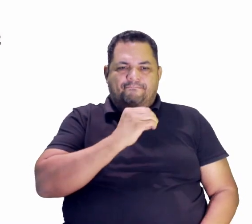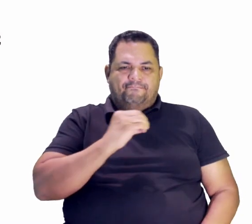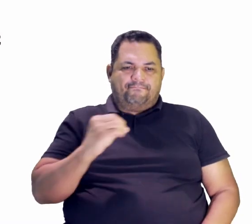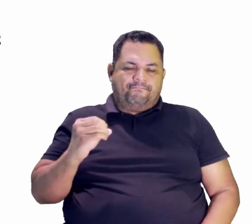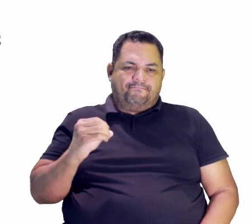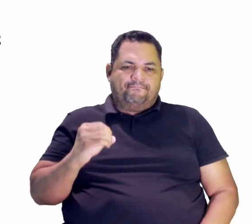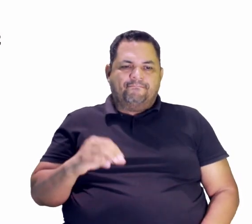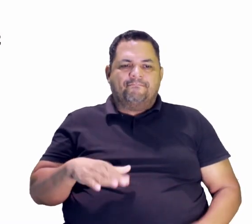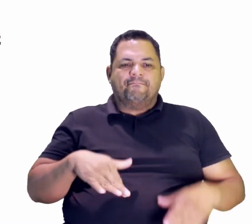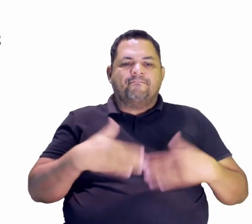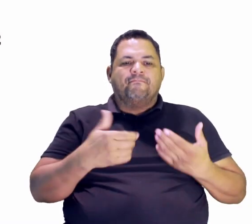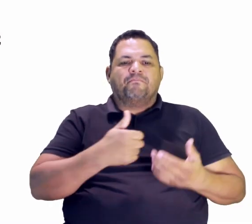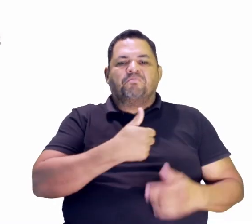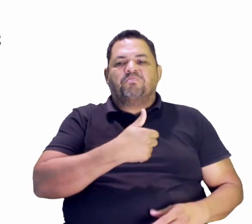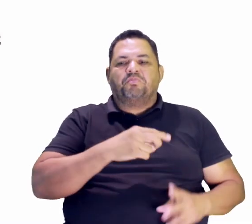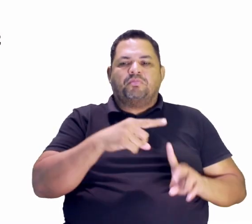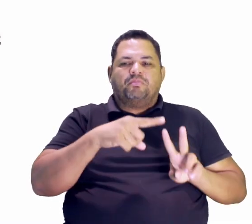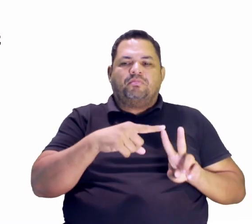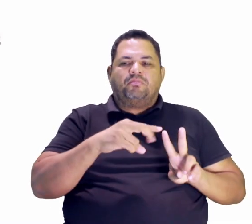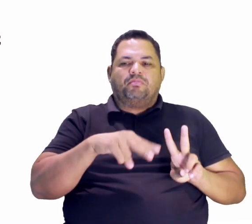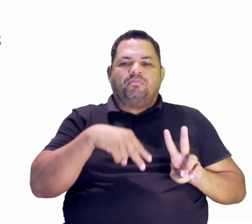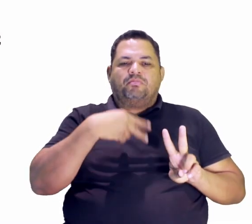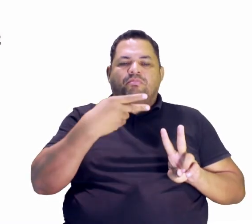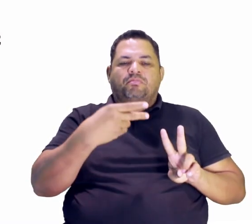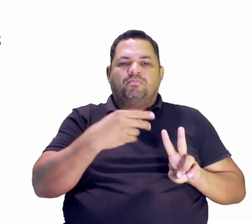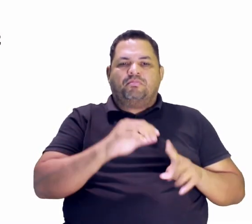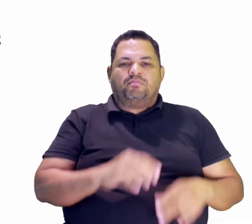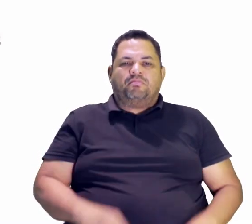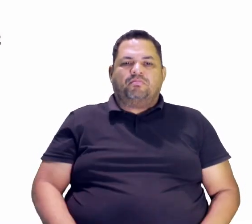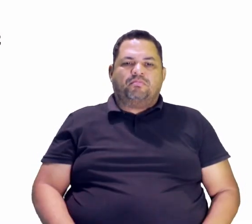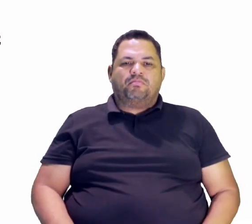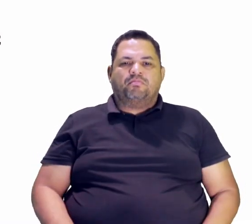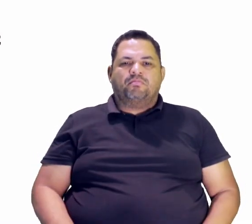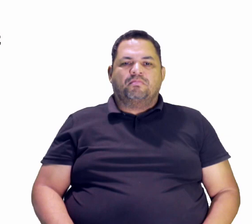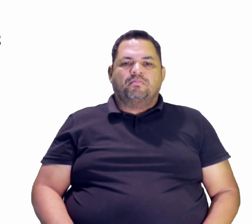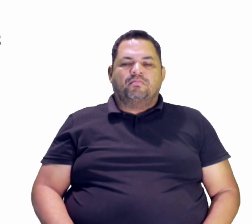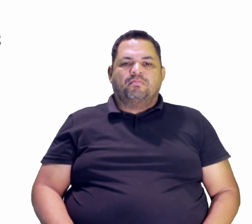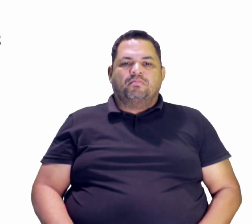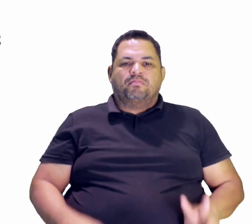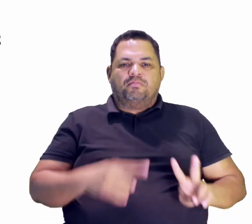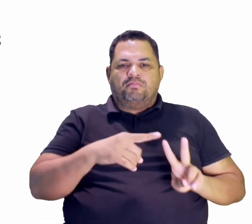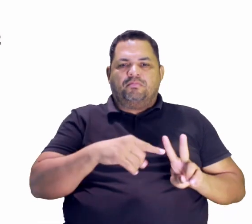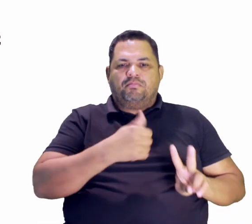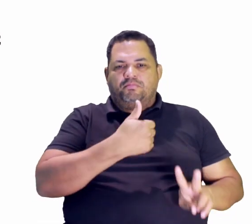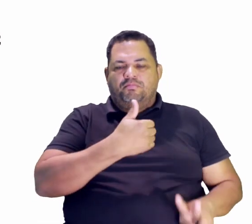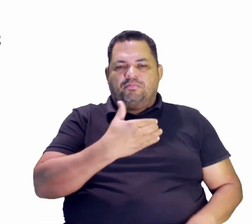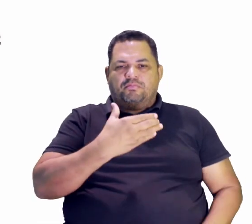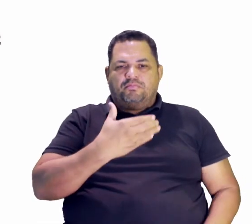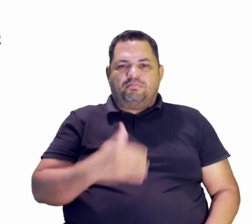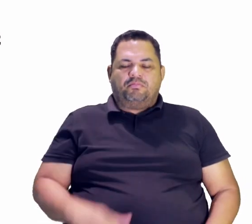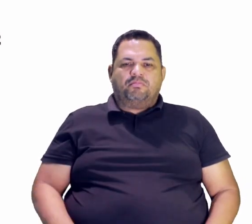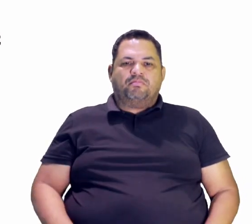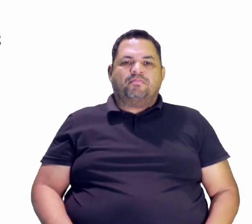Aí, qual que é a raiz quadrada de 100? D é igual a raiz quadrada de 100.